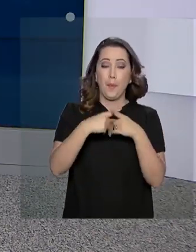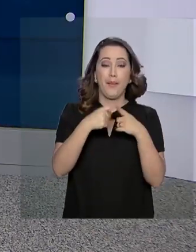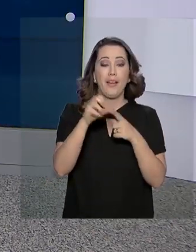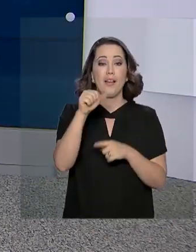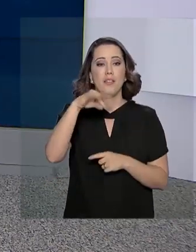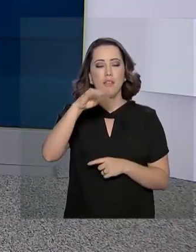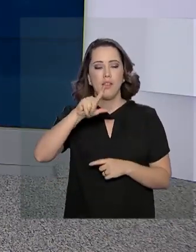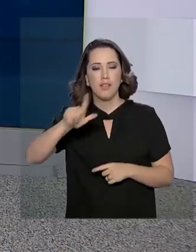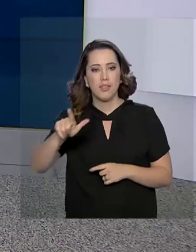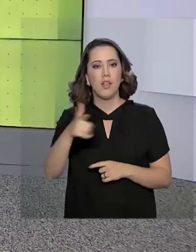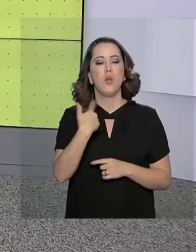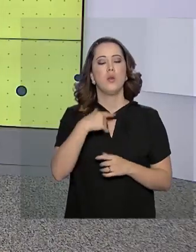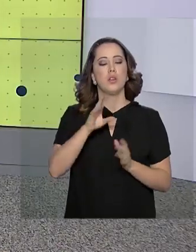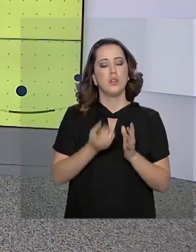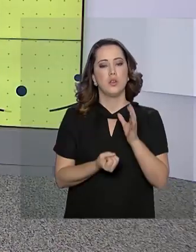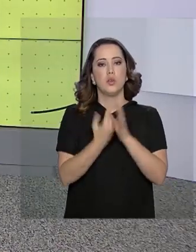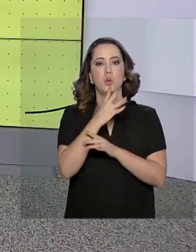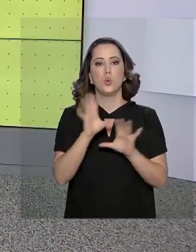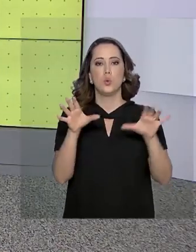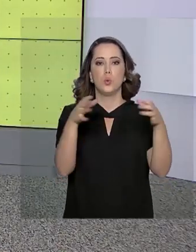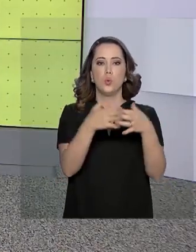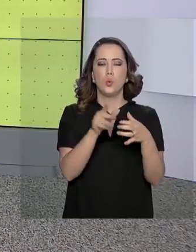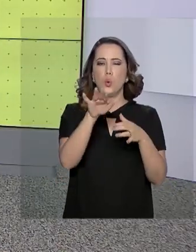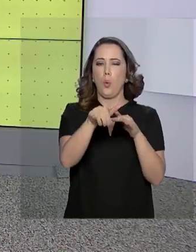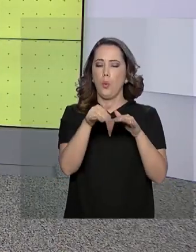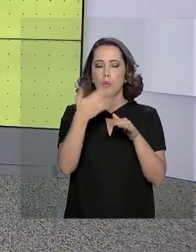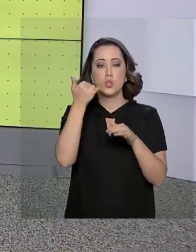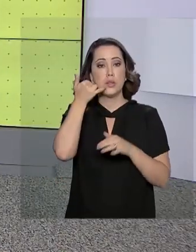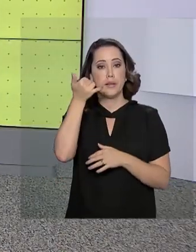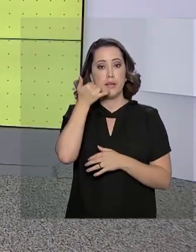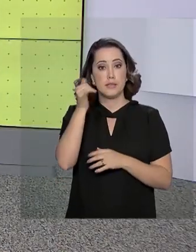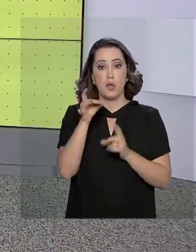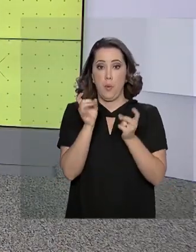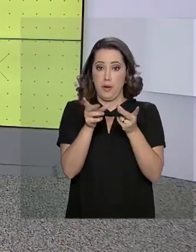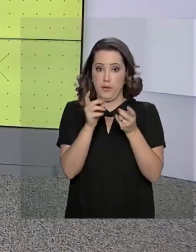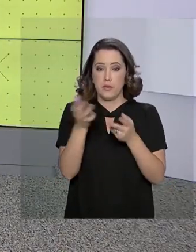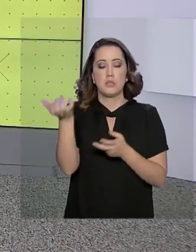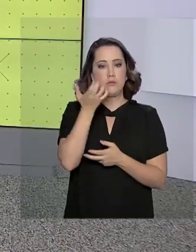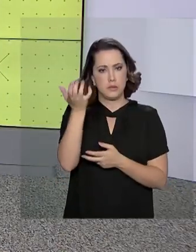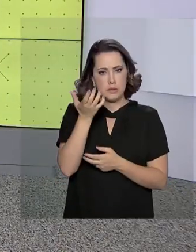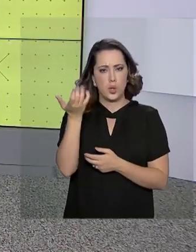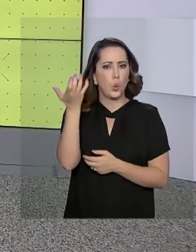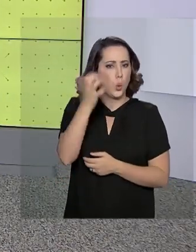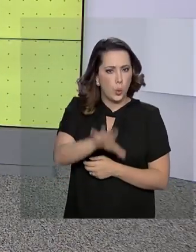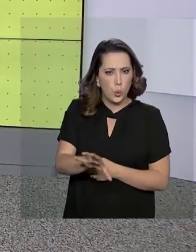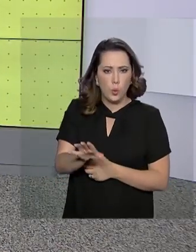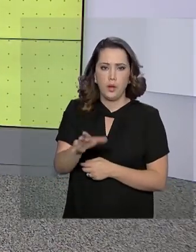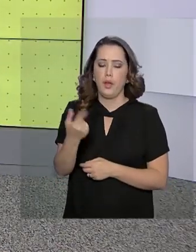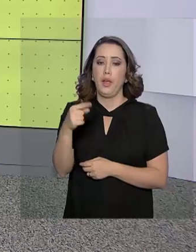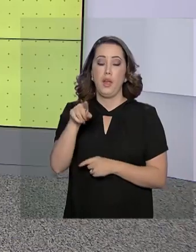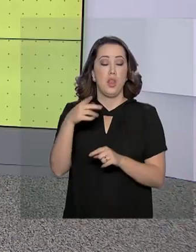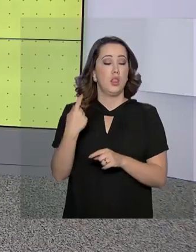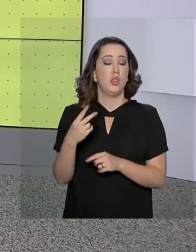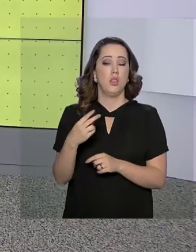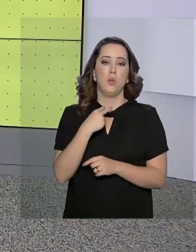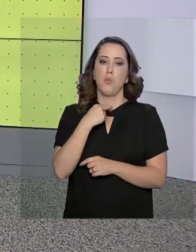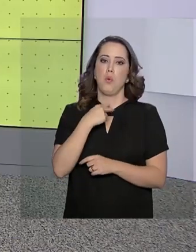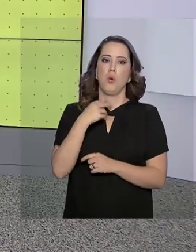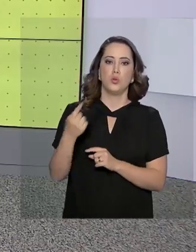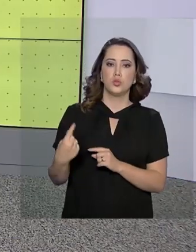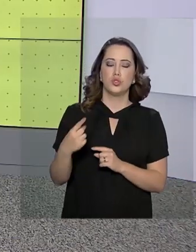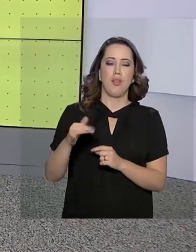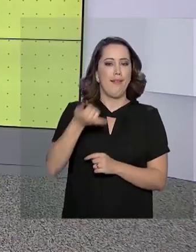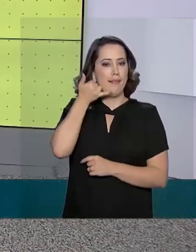vendas das principais operadoras de telecomunicações. É só pedir a inclusão dos seus dados na lista do Não Perturbe. O site